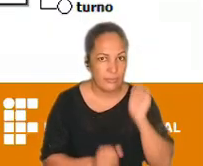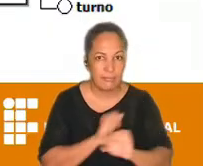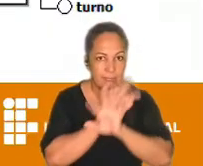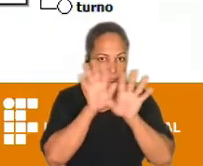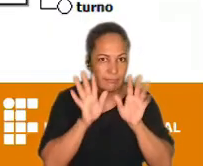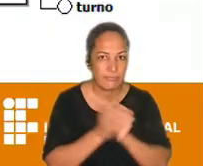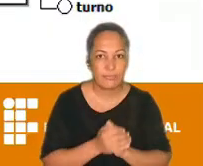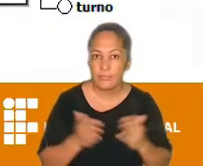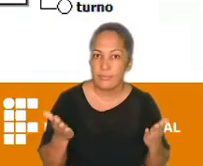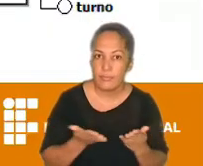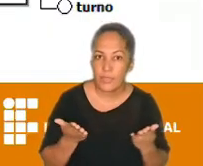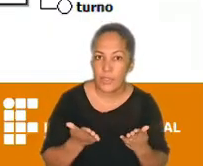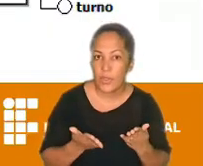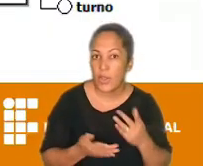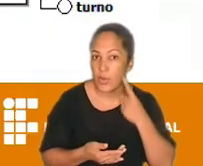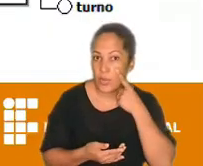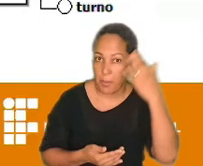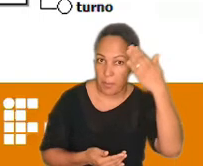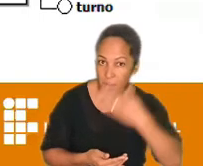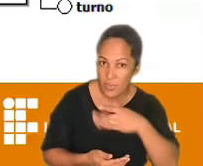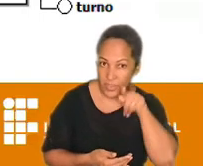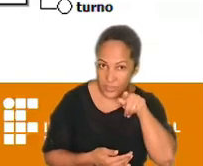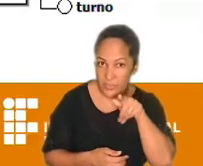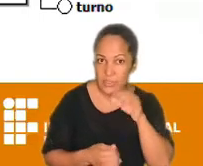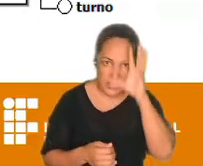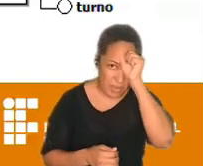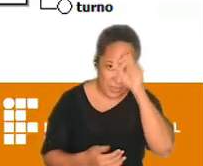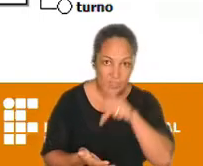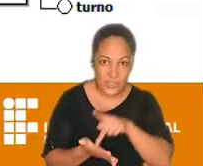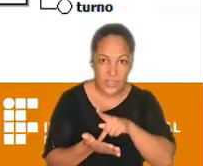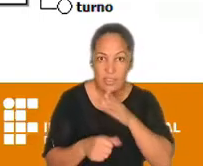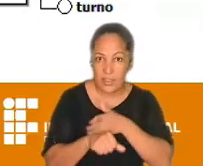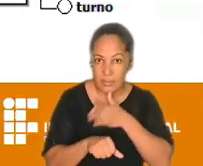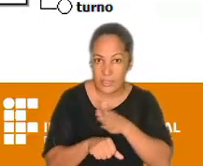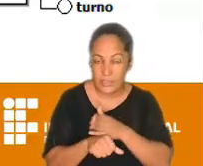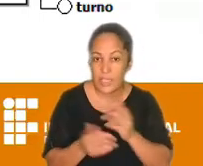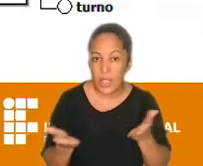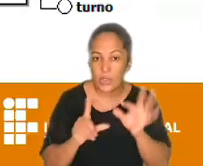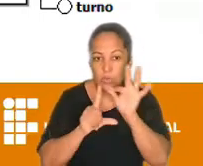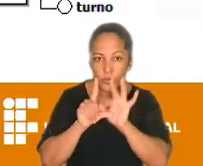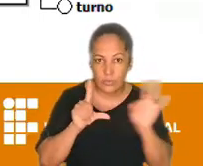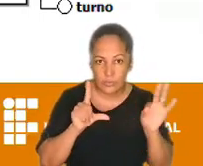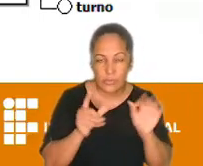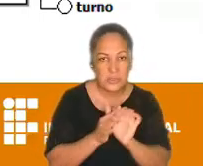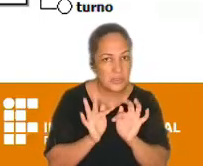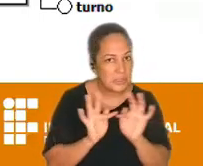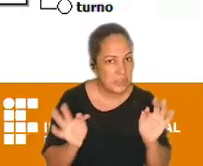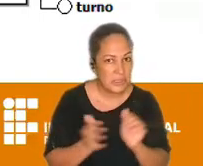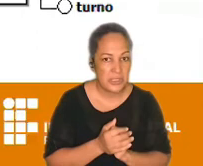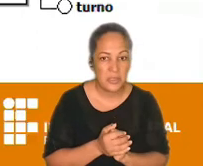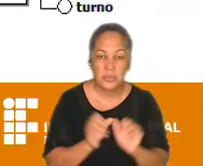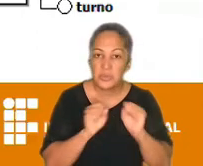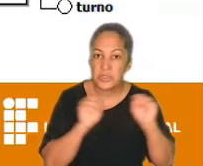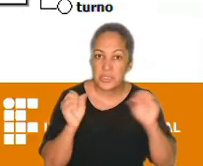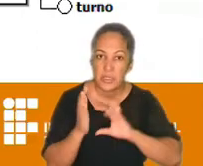Agora, para provar que vocês aprenderam mesmo, vamos praticar. Trouxe aqui um pequeno diagrama para vocês, um diagrama de um sistema, de um banco de dados, de um hotelzinho,